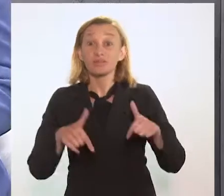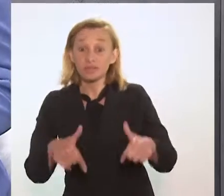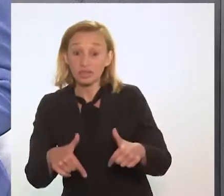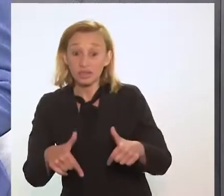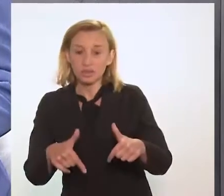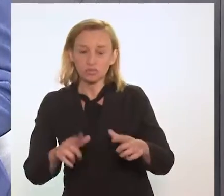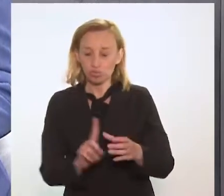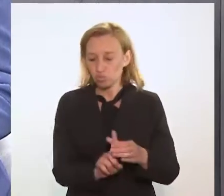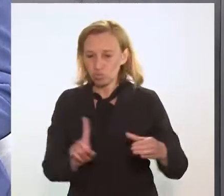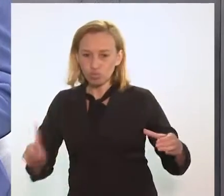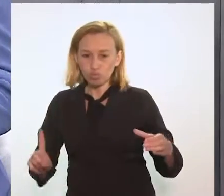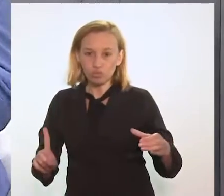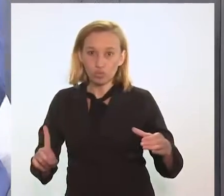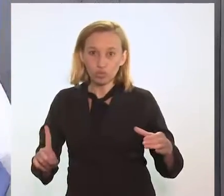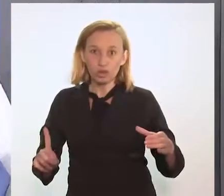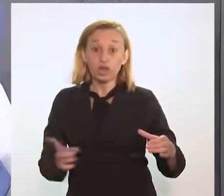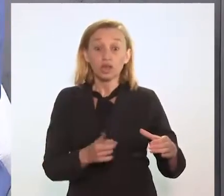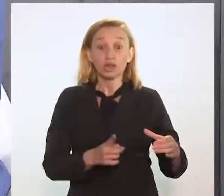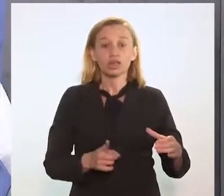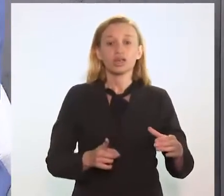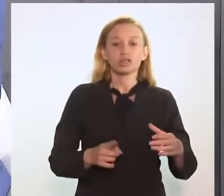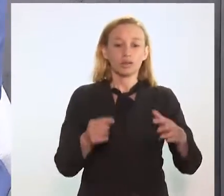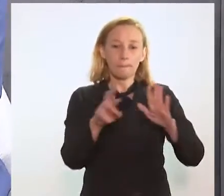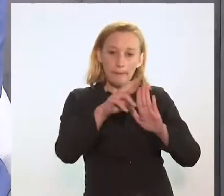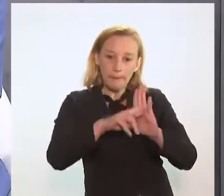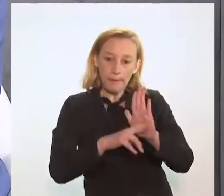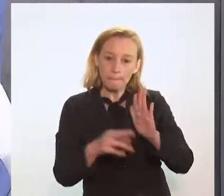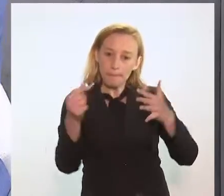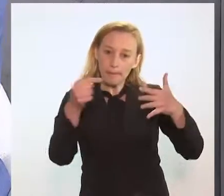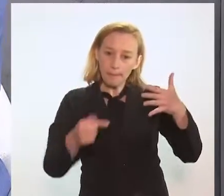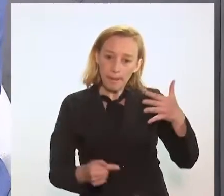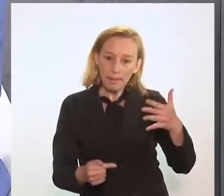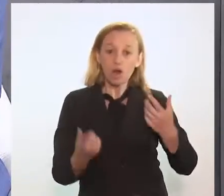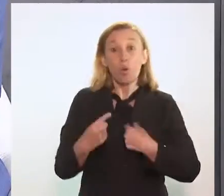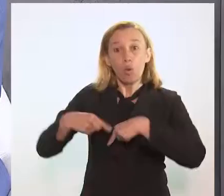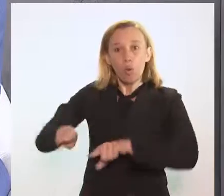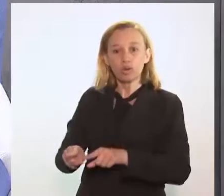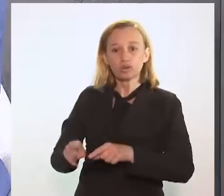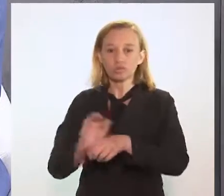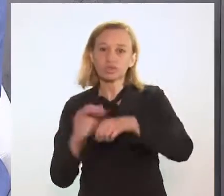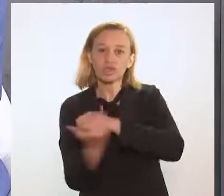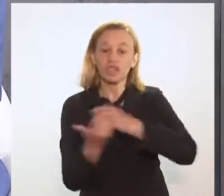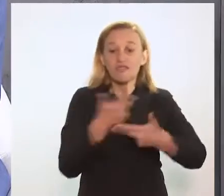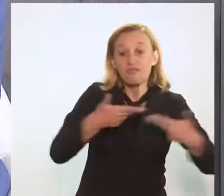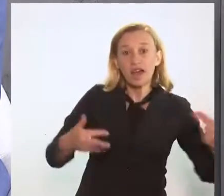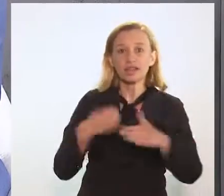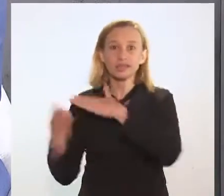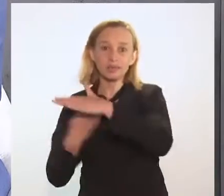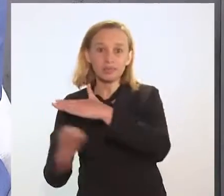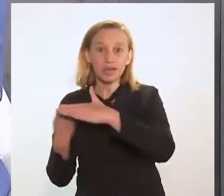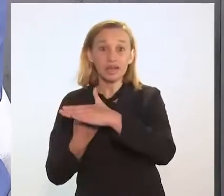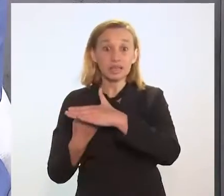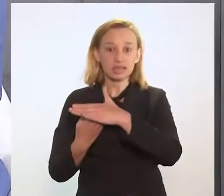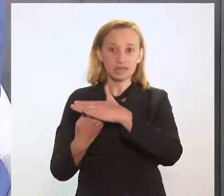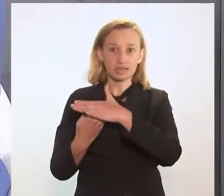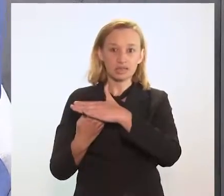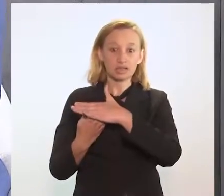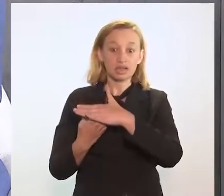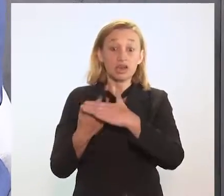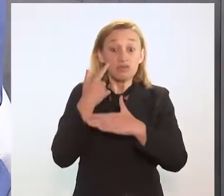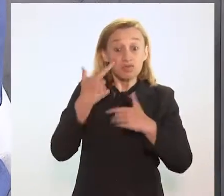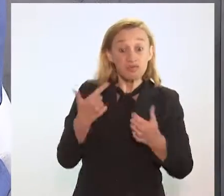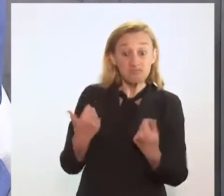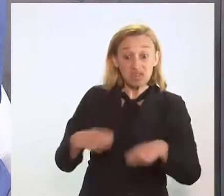Devido às medidas de isolamento social e às restrições sanitárias no combate à Covid-19, diversas empresas se depararam